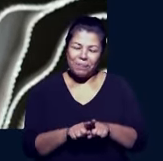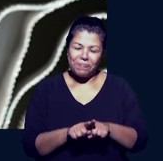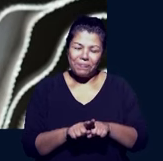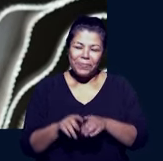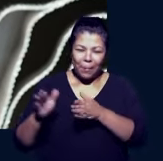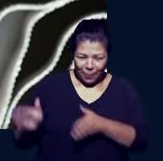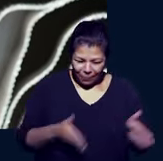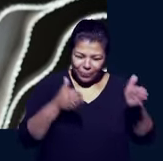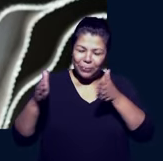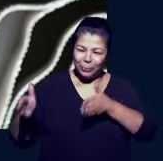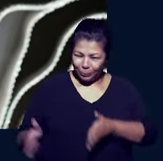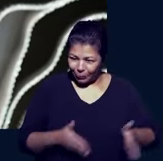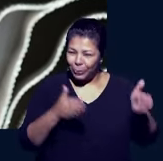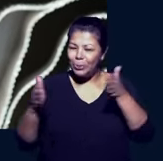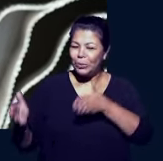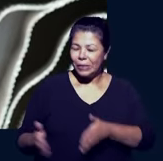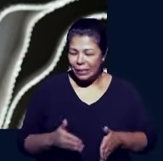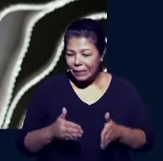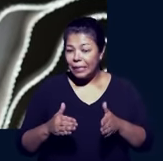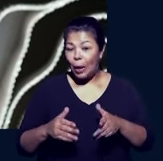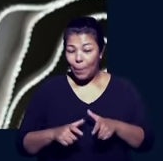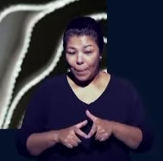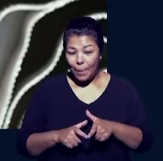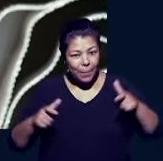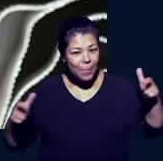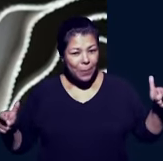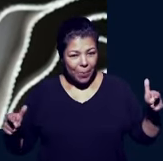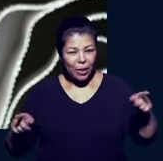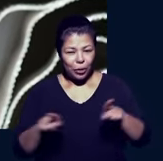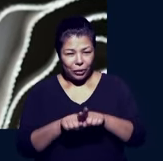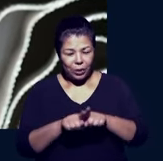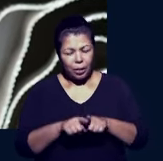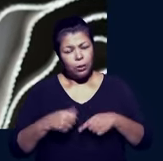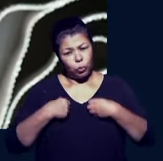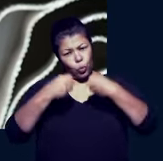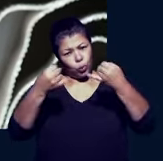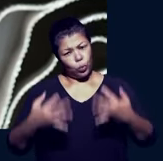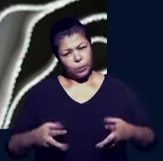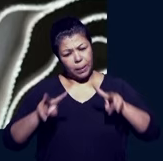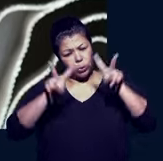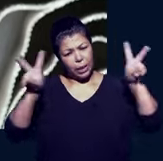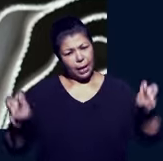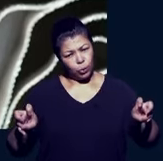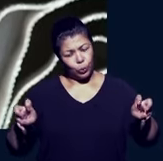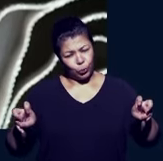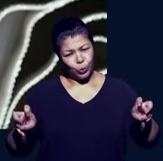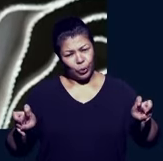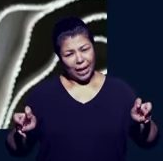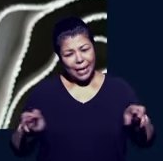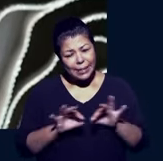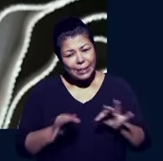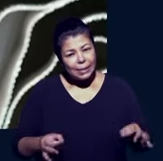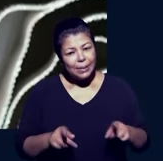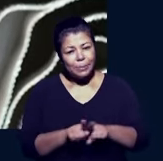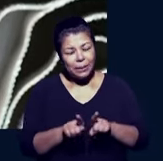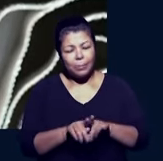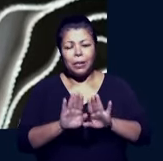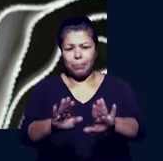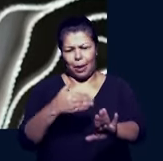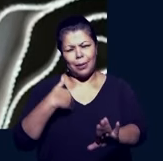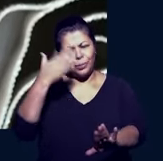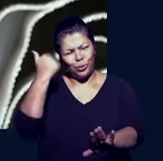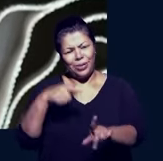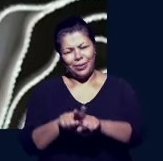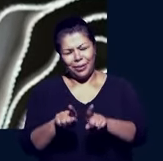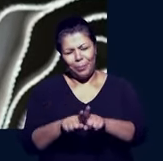proporcione uma avenida maior de crescimento da produção né is estou falando da Agricultura primária né E hoje ó tem que se reconhecer que tiveram vários avanços né a